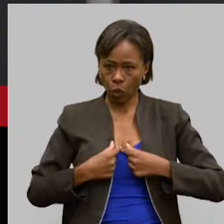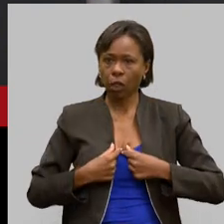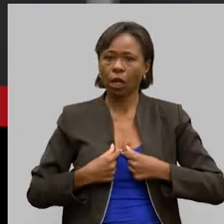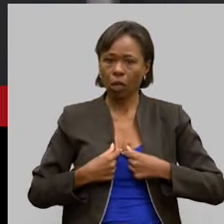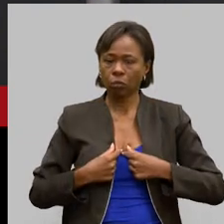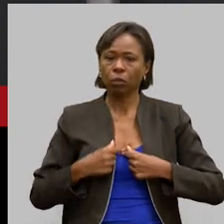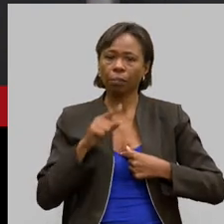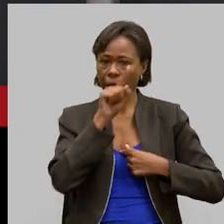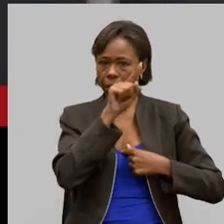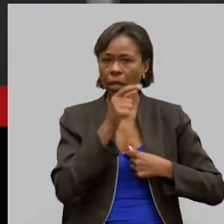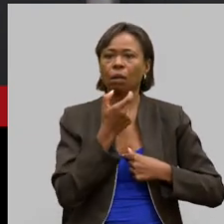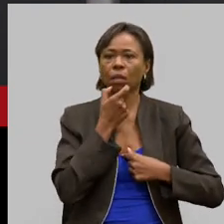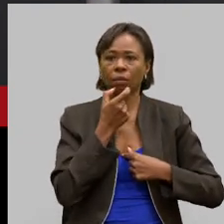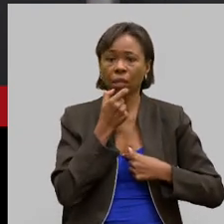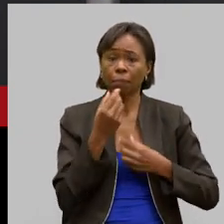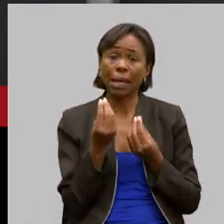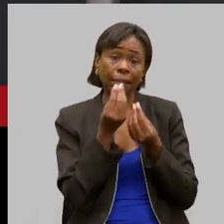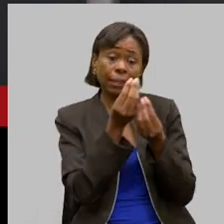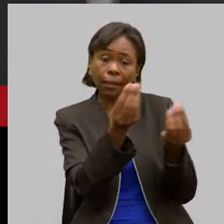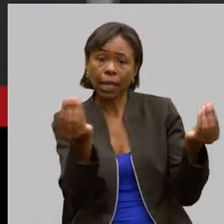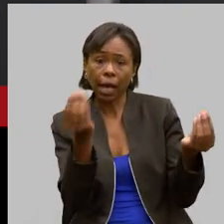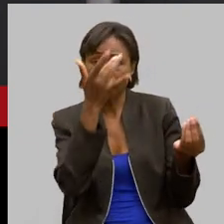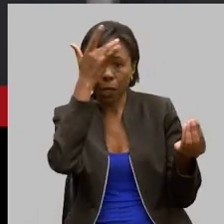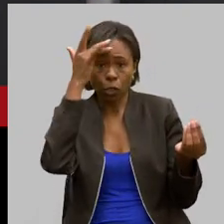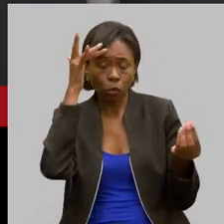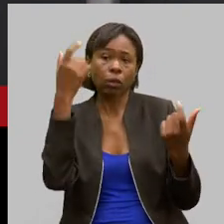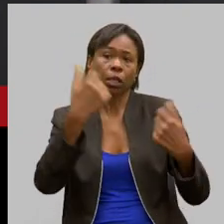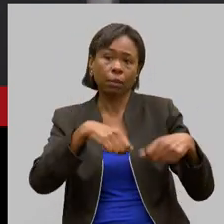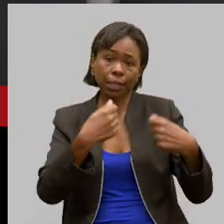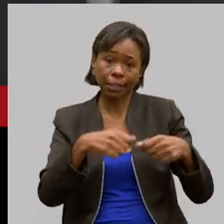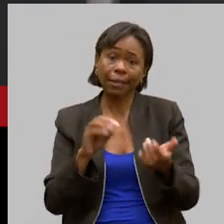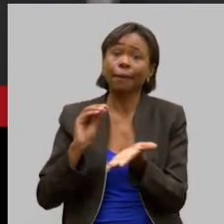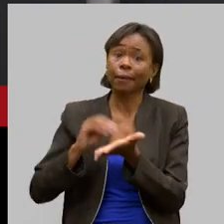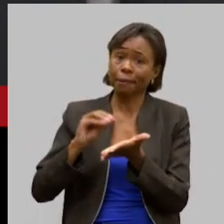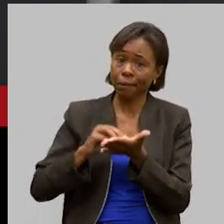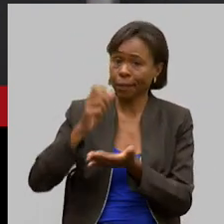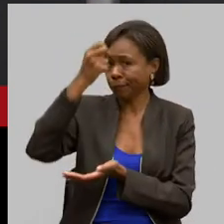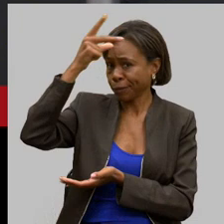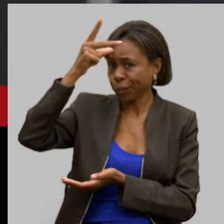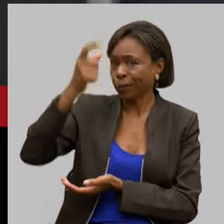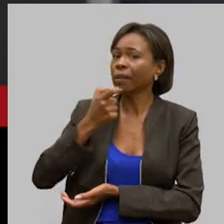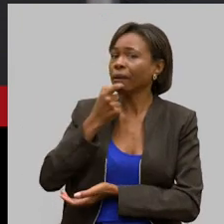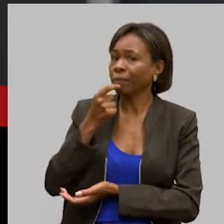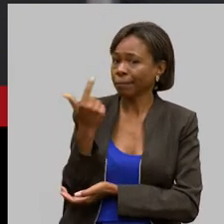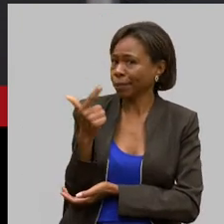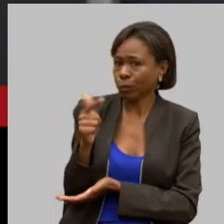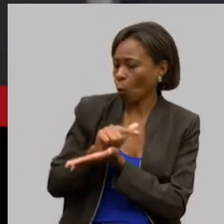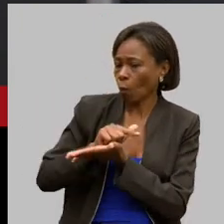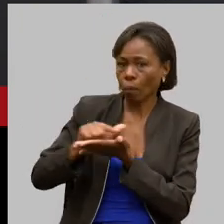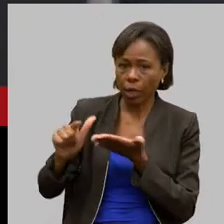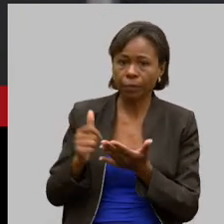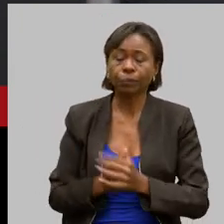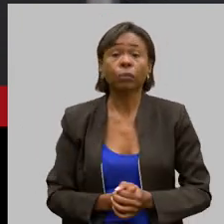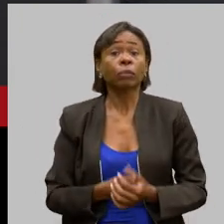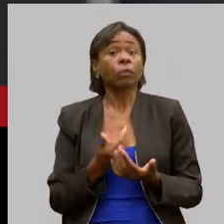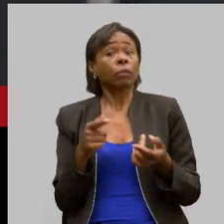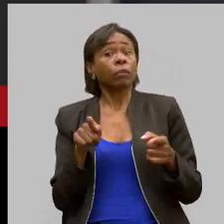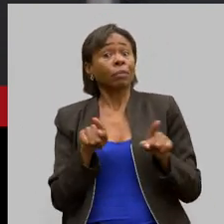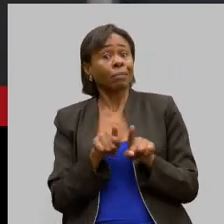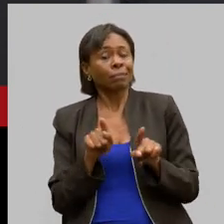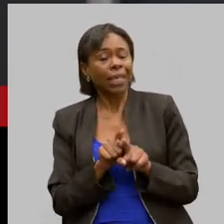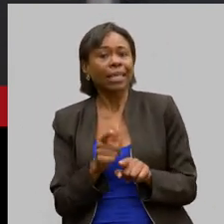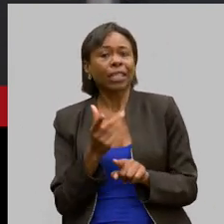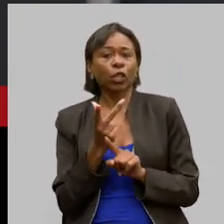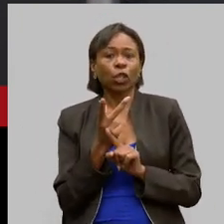entregues para quem precisa e que não tá sendo assistido pela Prefeitura de Nova Lima outra coisa que a gente conquistou também